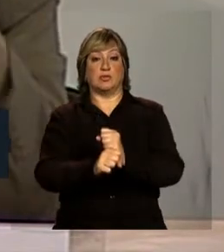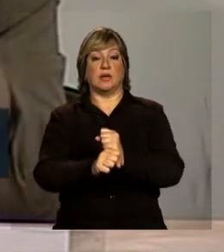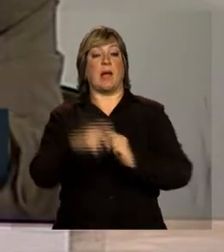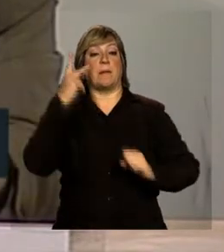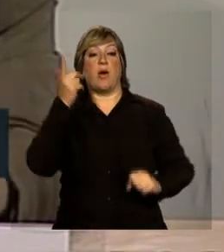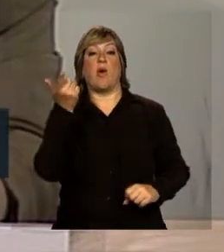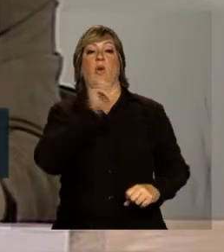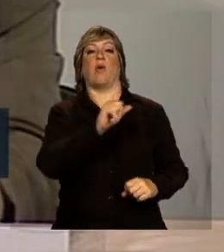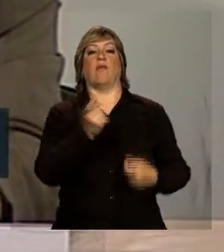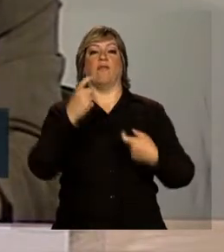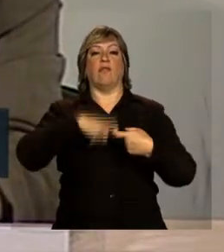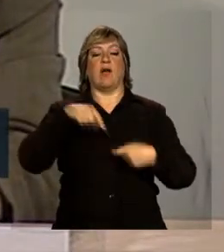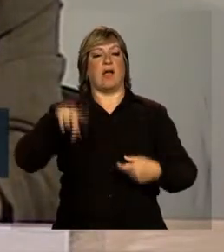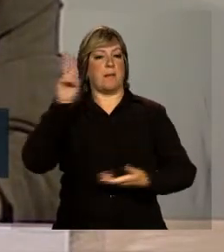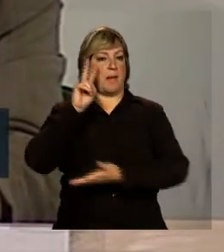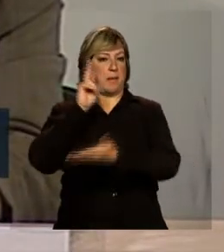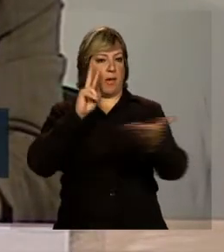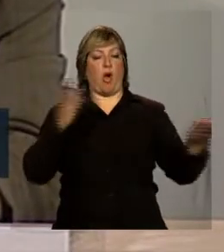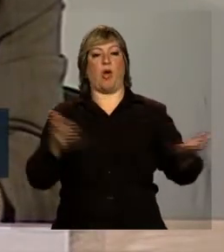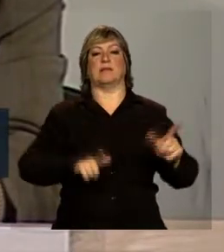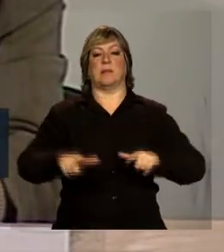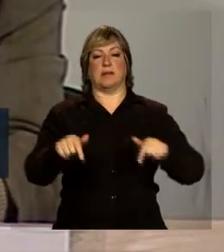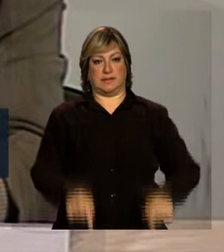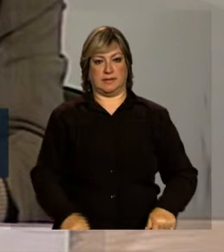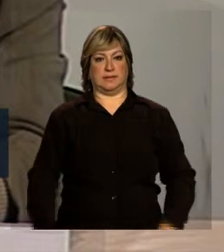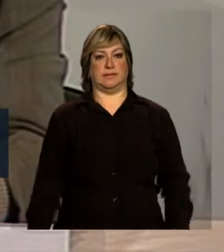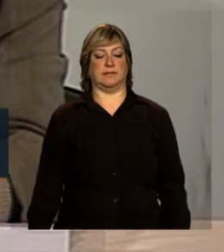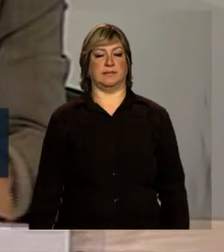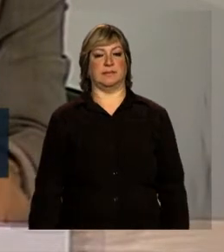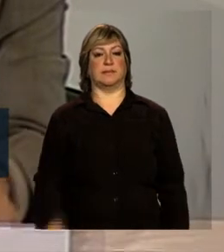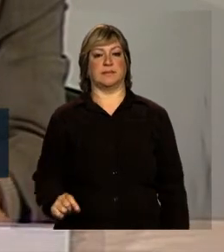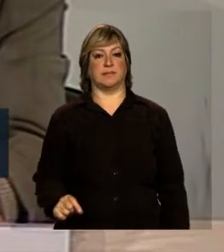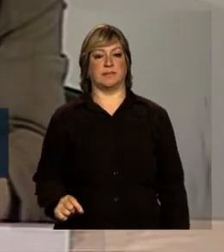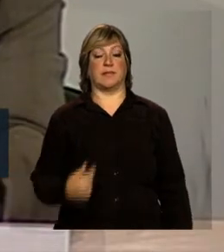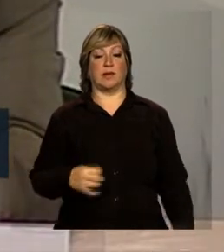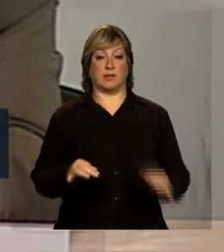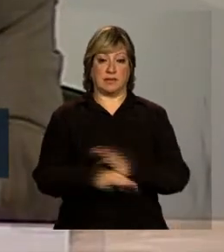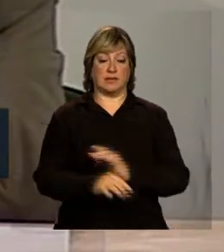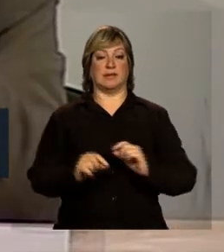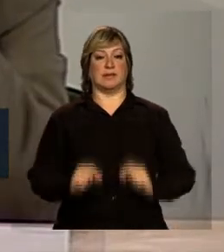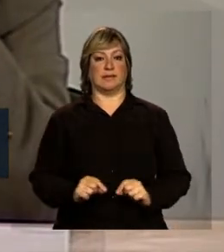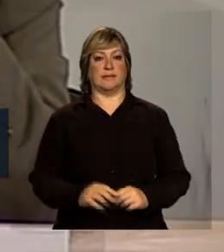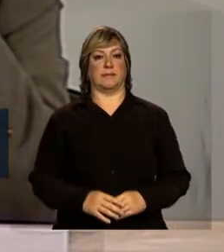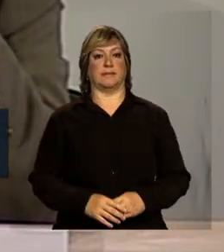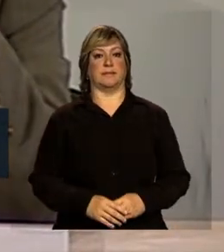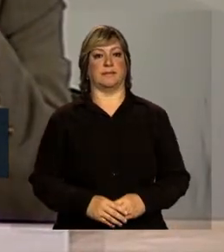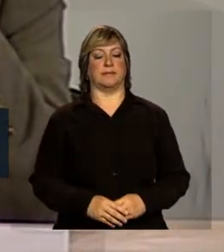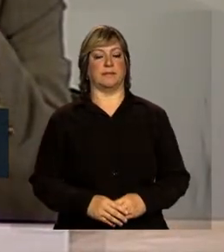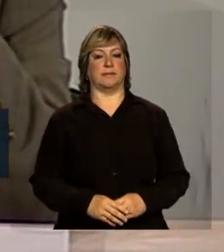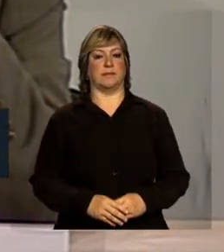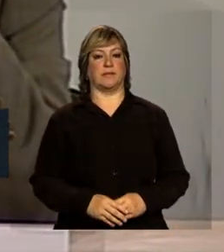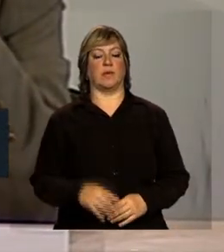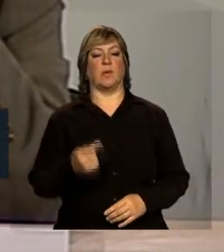o resgate dessa memória que hoje trabalhamos aqui. E encerraria com